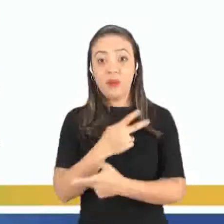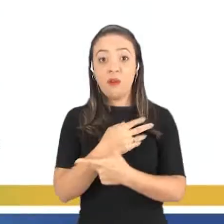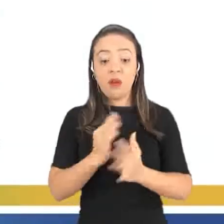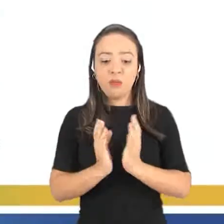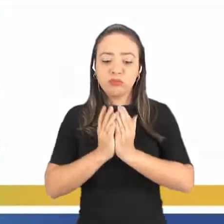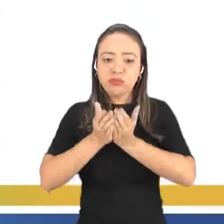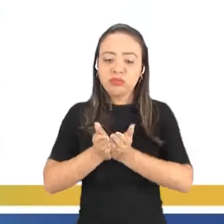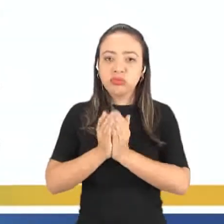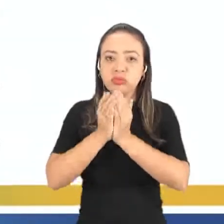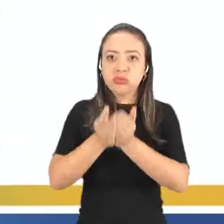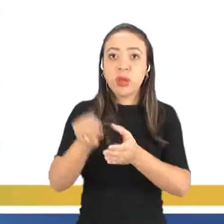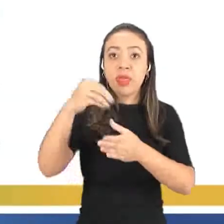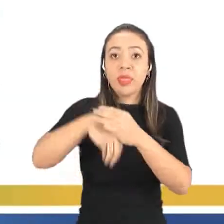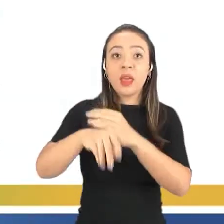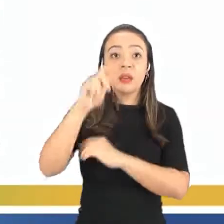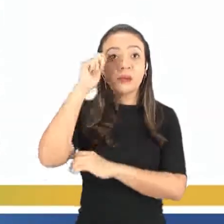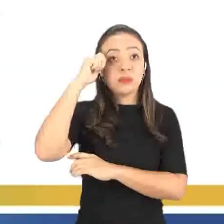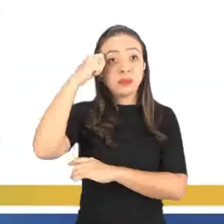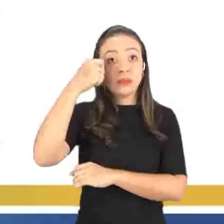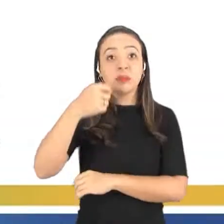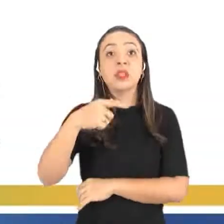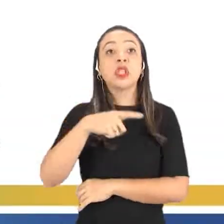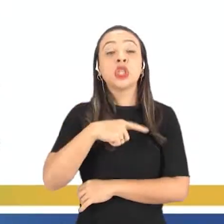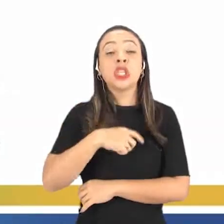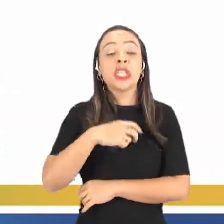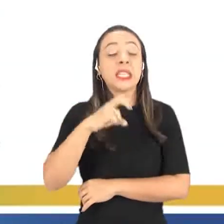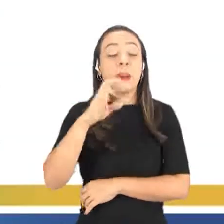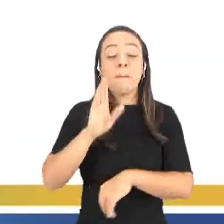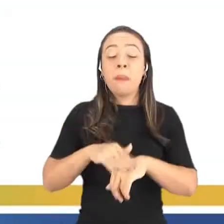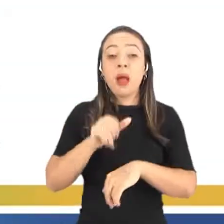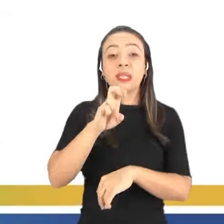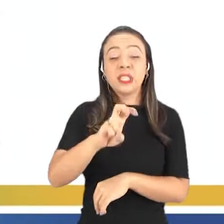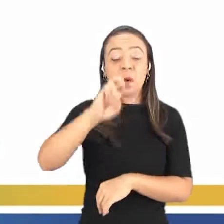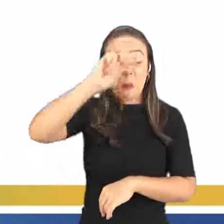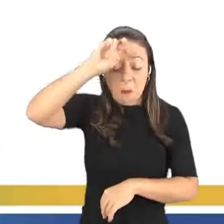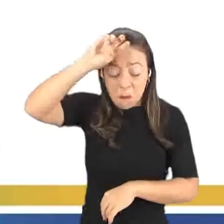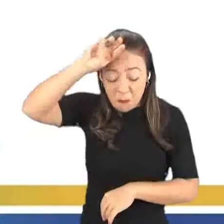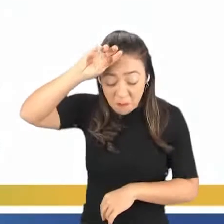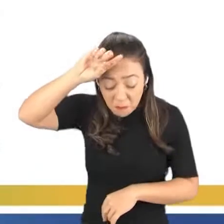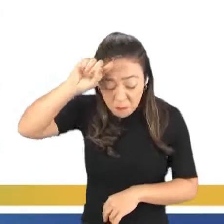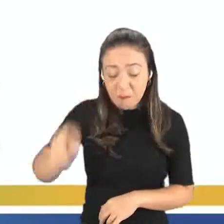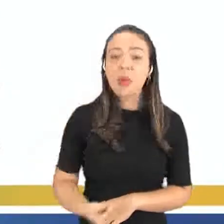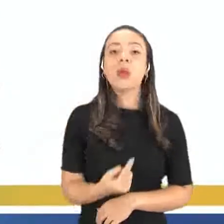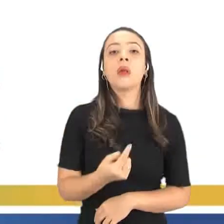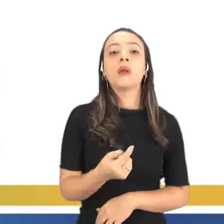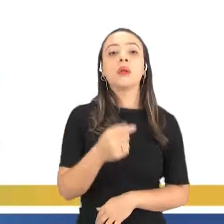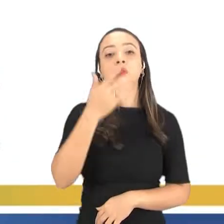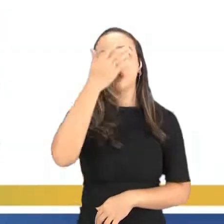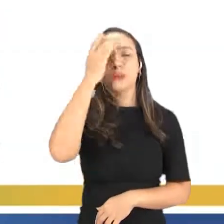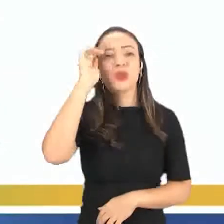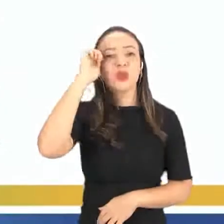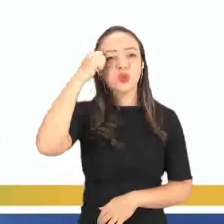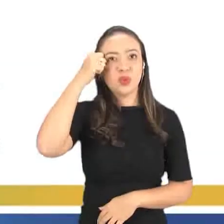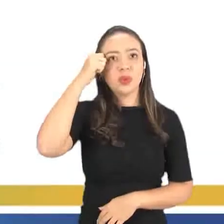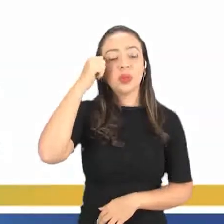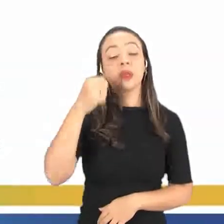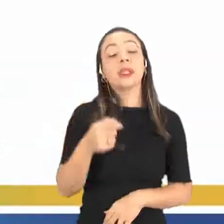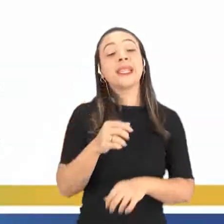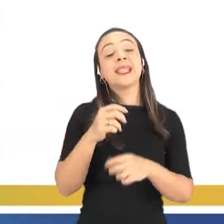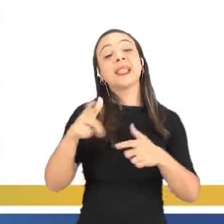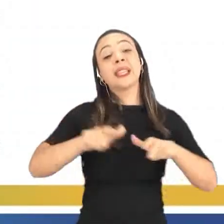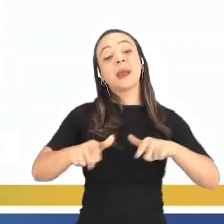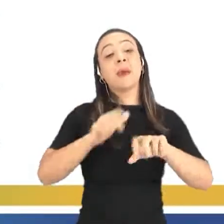para a nossa terra cerca de 5 milhões de negros africanos para trabalhar como escravo. Os escravos